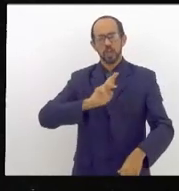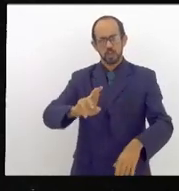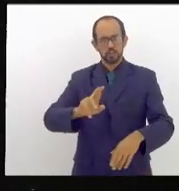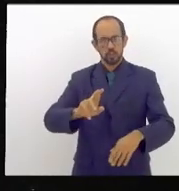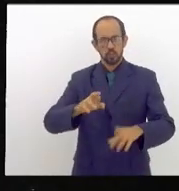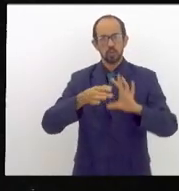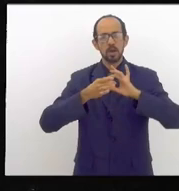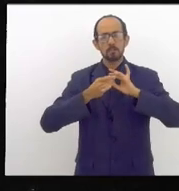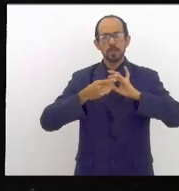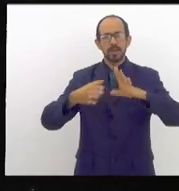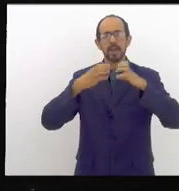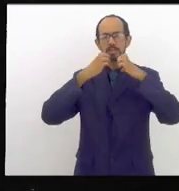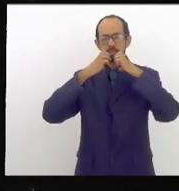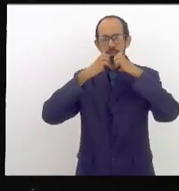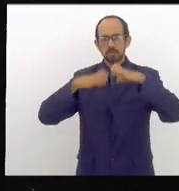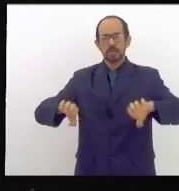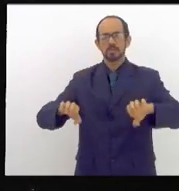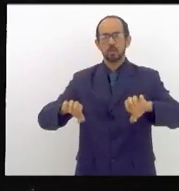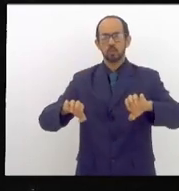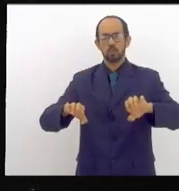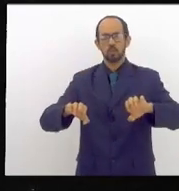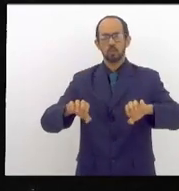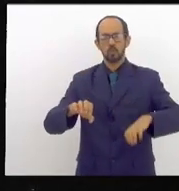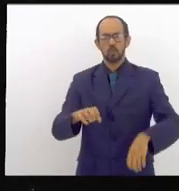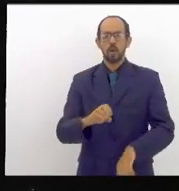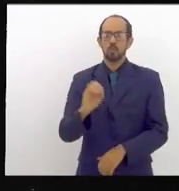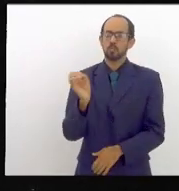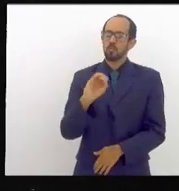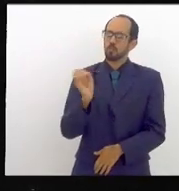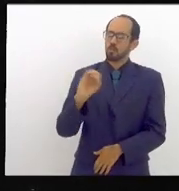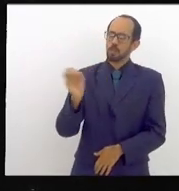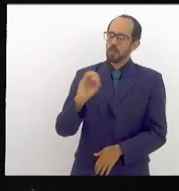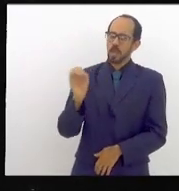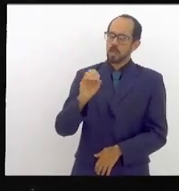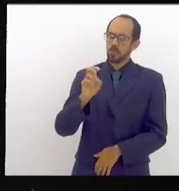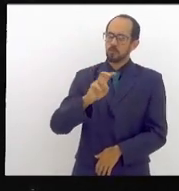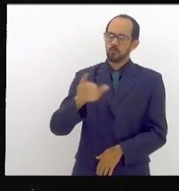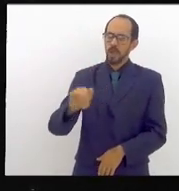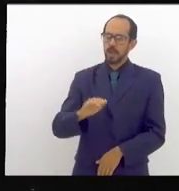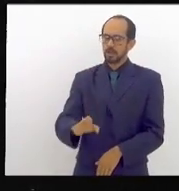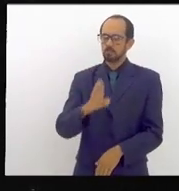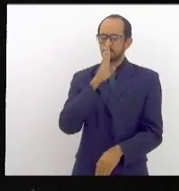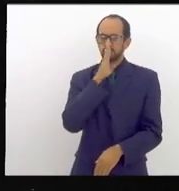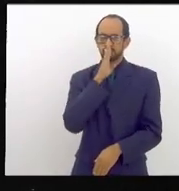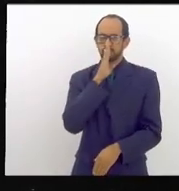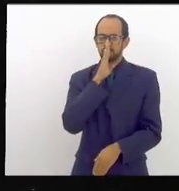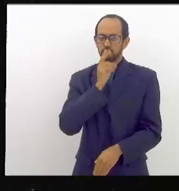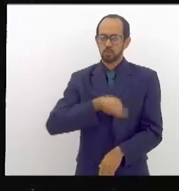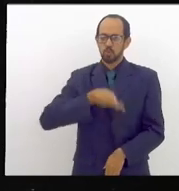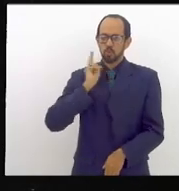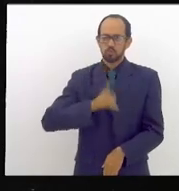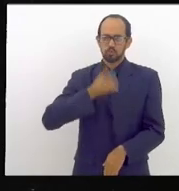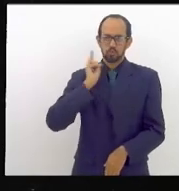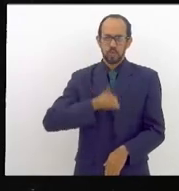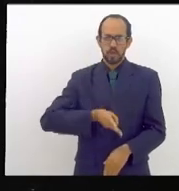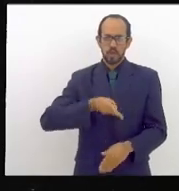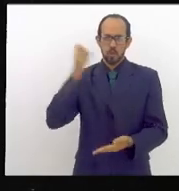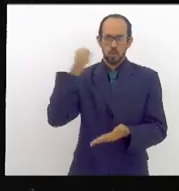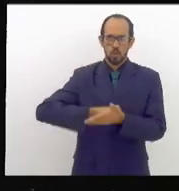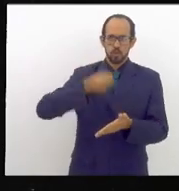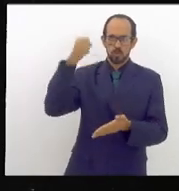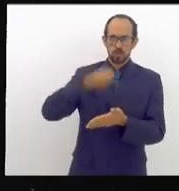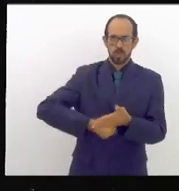de expressão e ninguém vai nos calar continuarei lutando pela vida